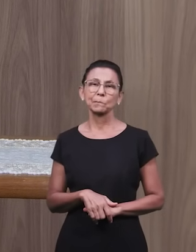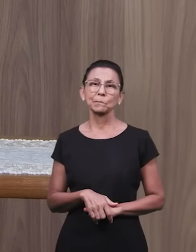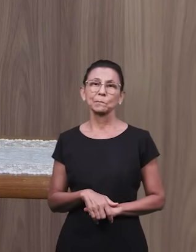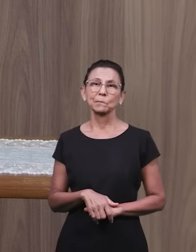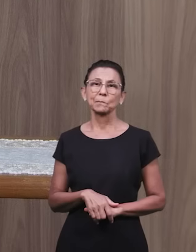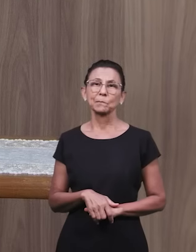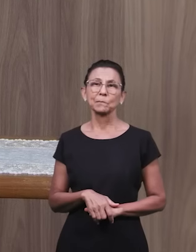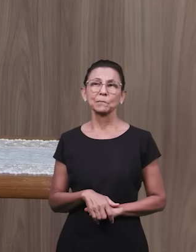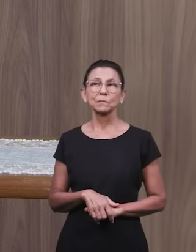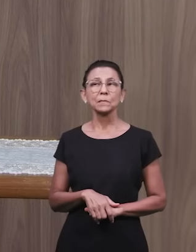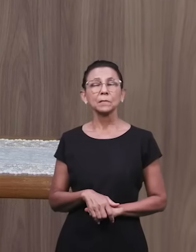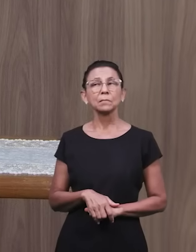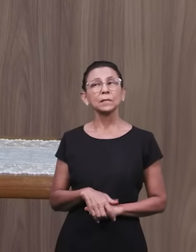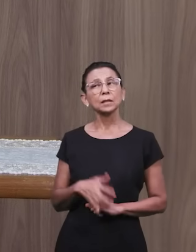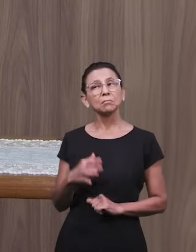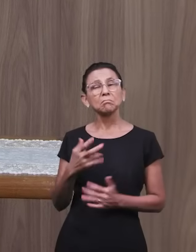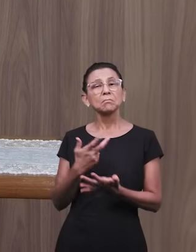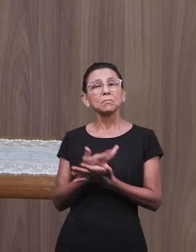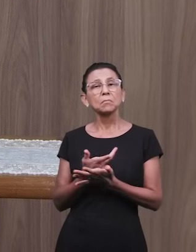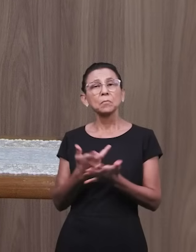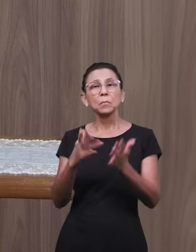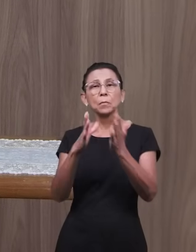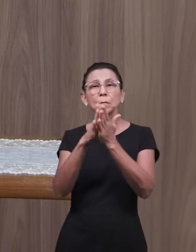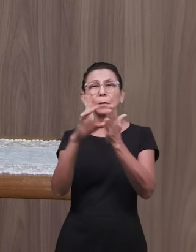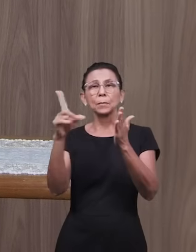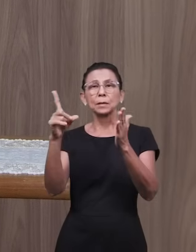Mas eu ganhei uma Bíblia de presente.